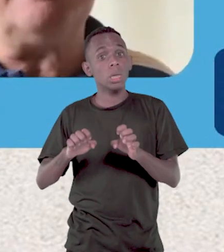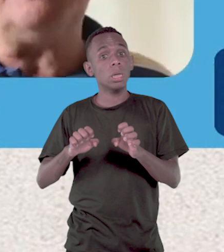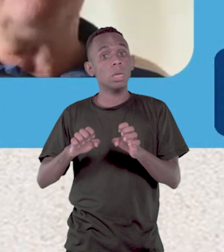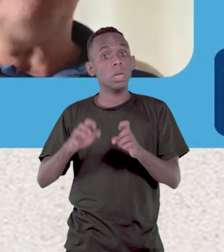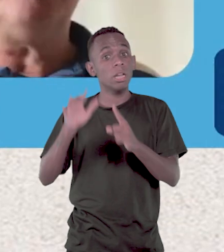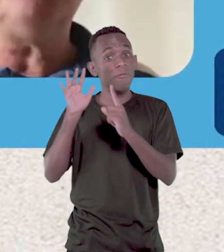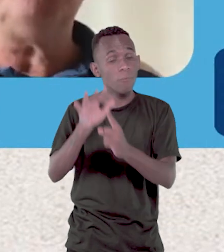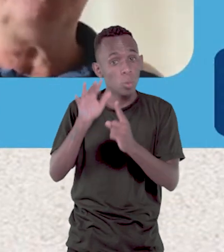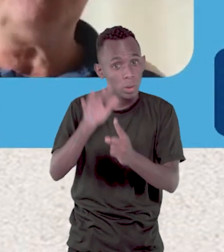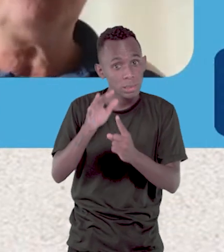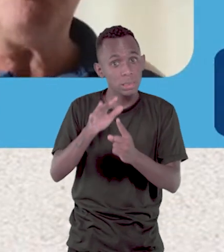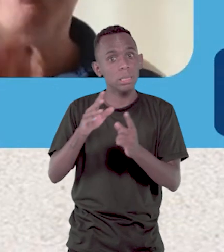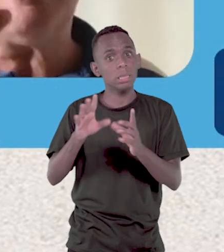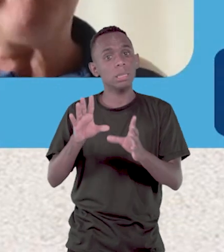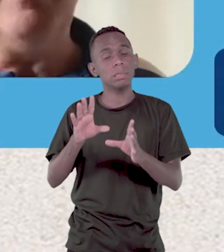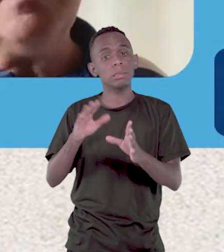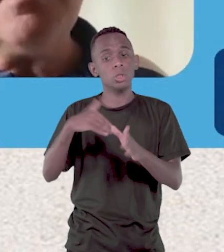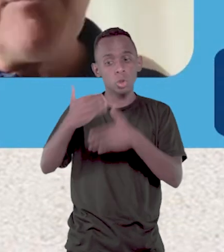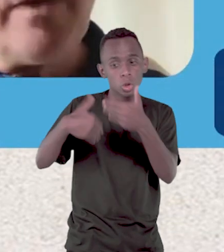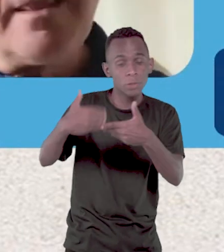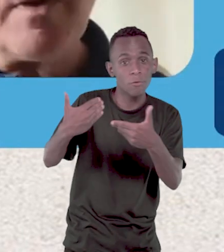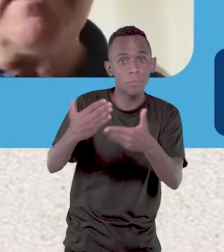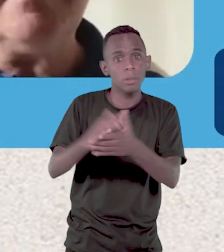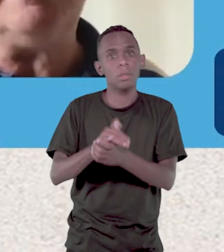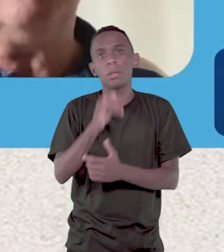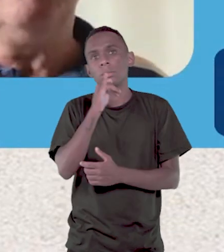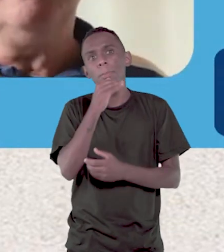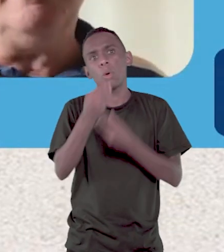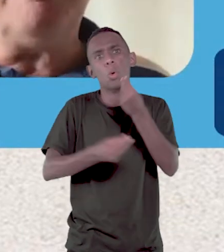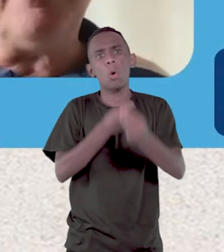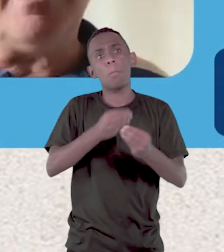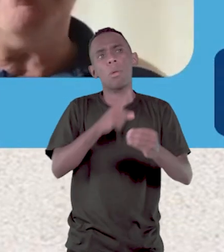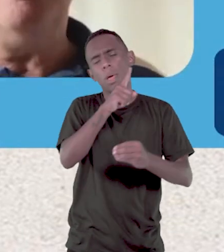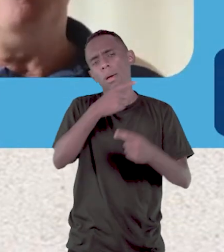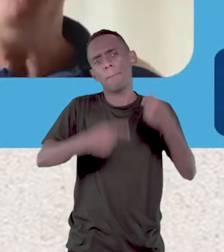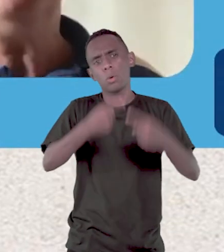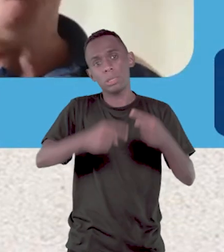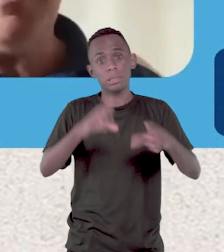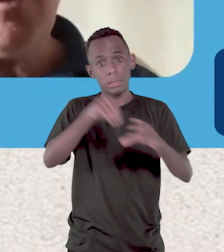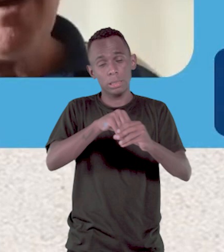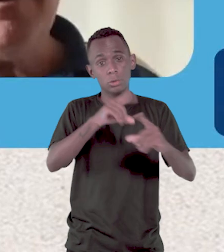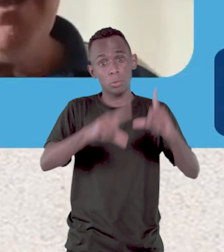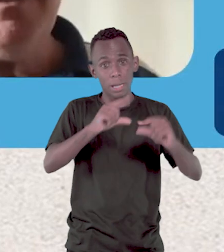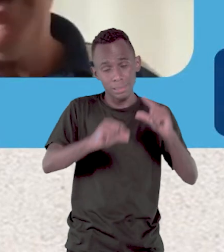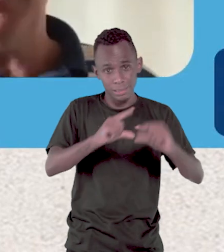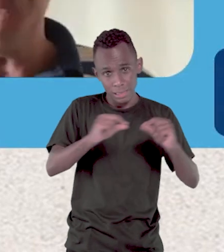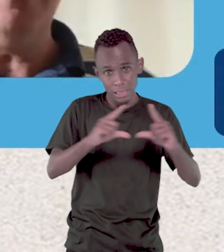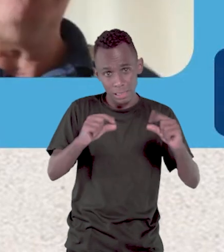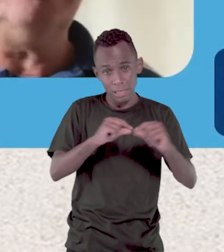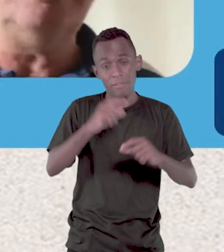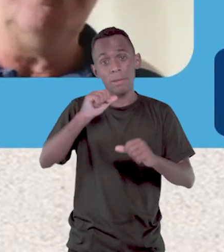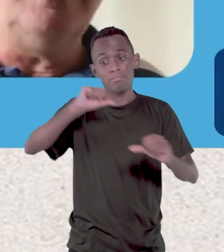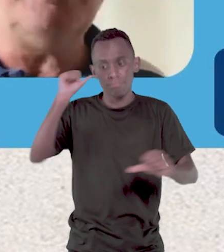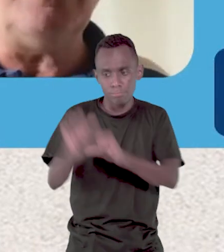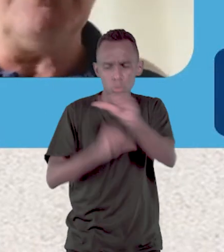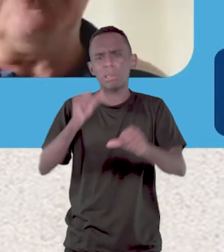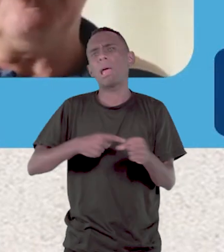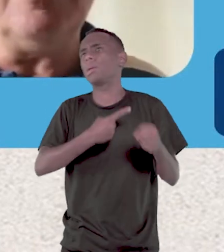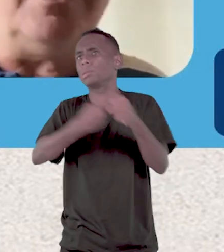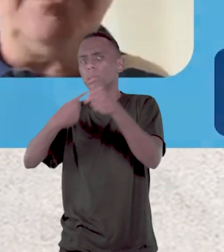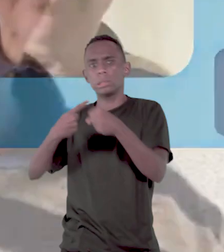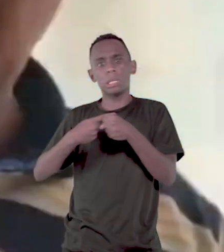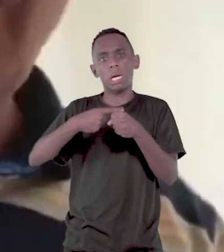estar presente na infraestrutura, ou seja, como que a política feita em Brasília ela vai mudar a sua vida em Cataguases, em